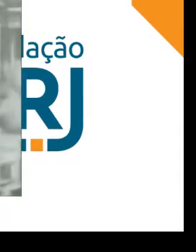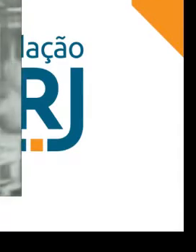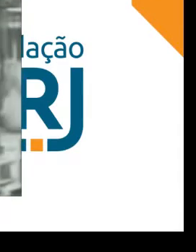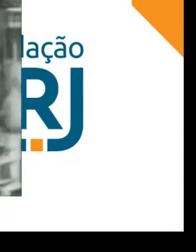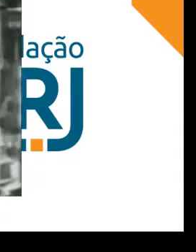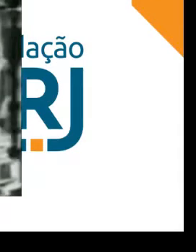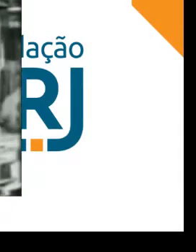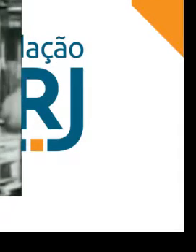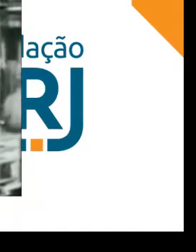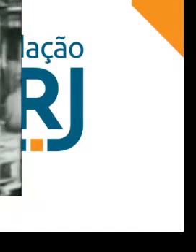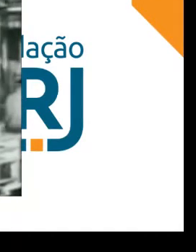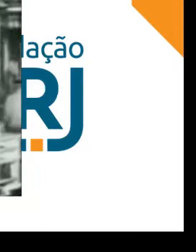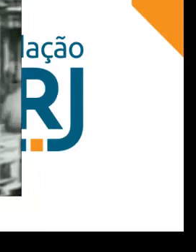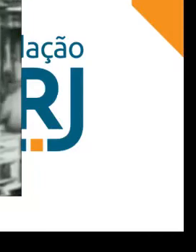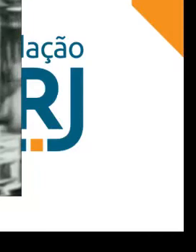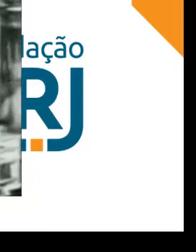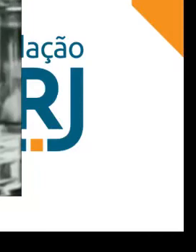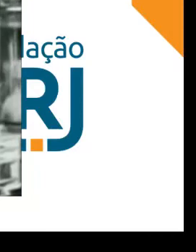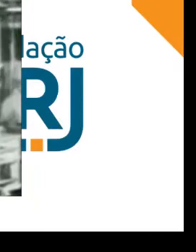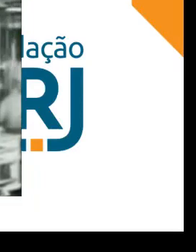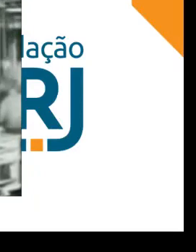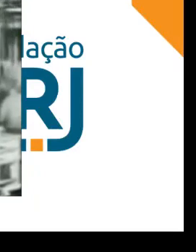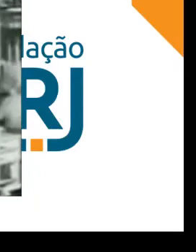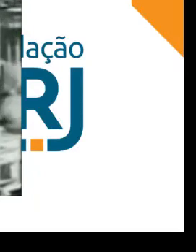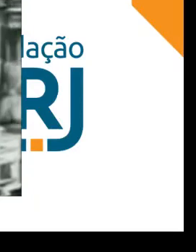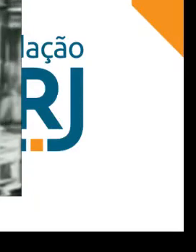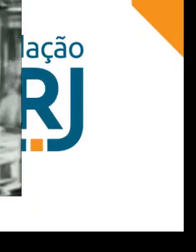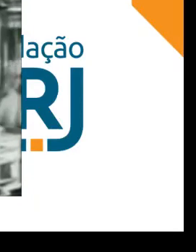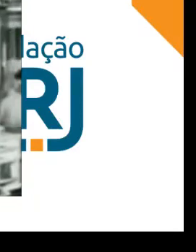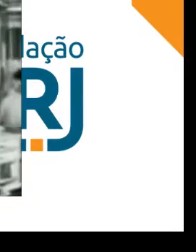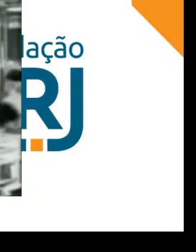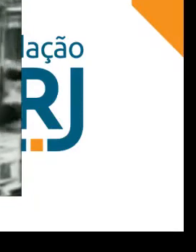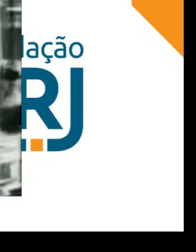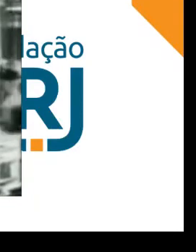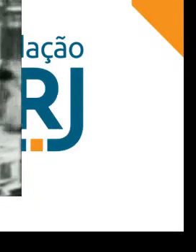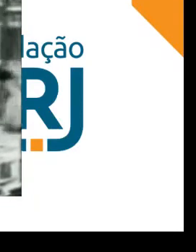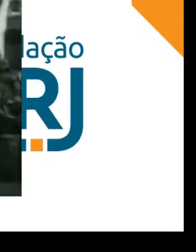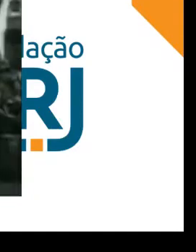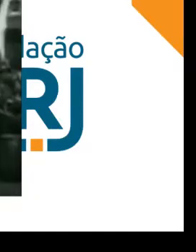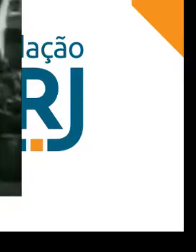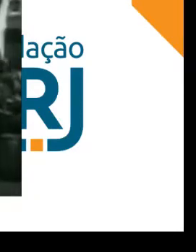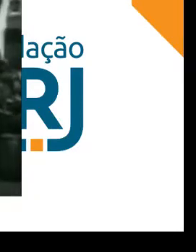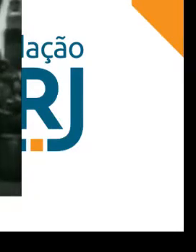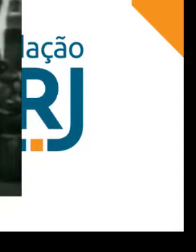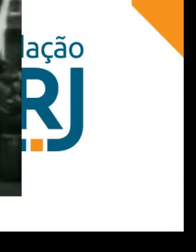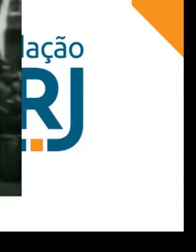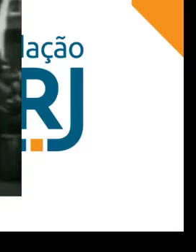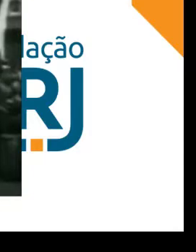Para levar as diversas partes até ao ponto exato da linha, os engenheiros montaram uma rede de transportadores ruidosos.